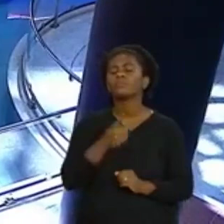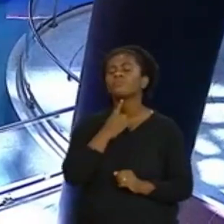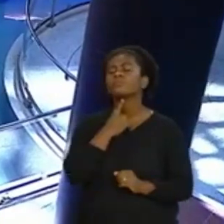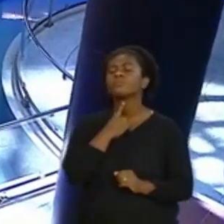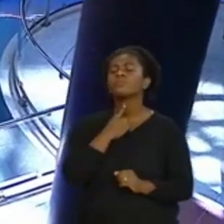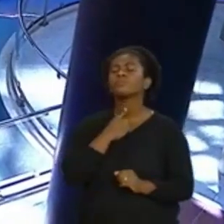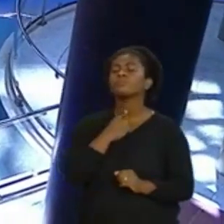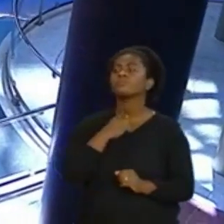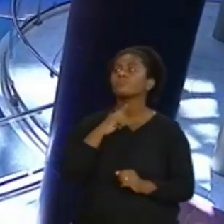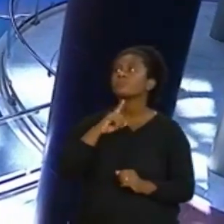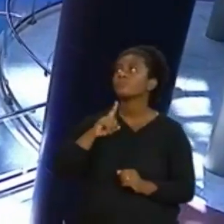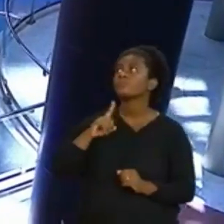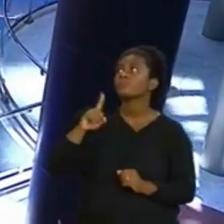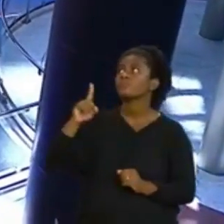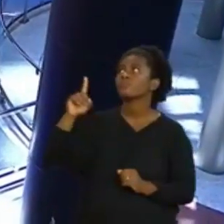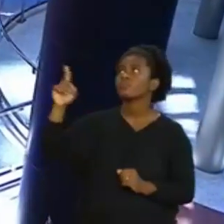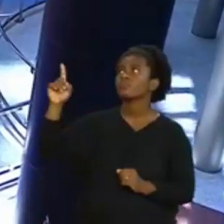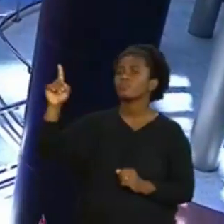Vontade dele.